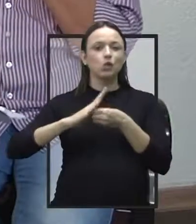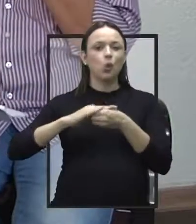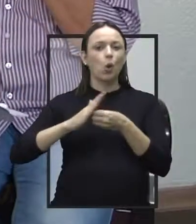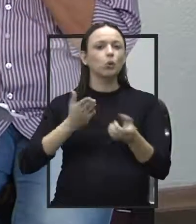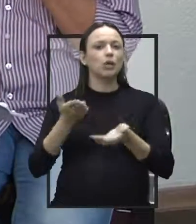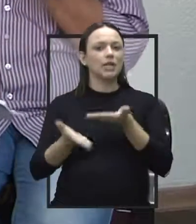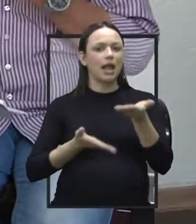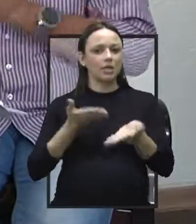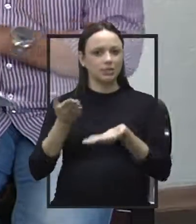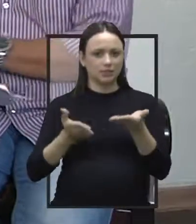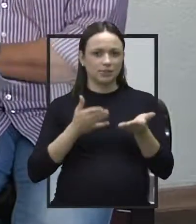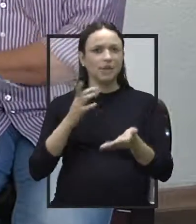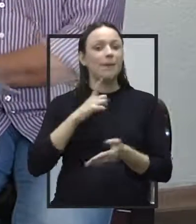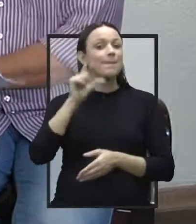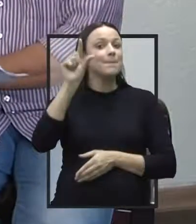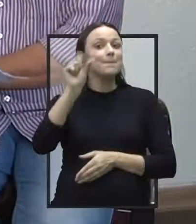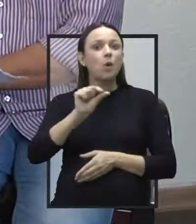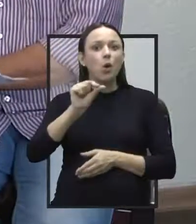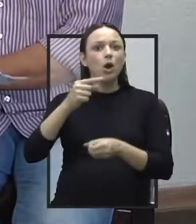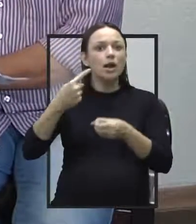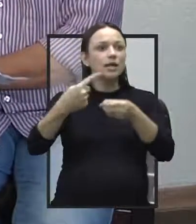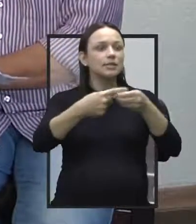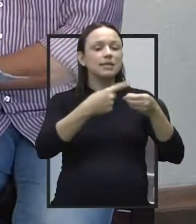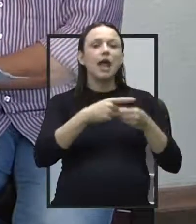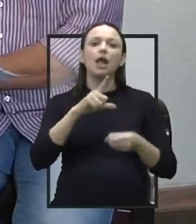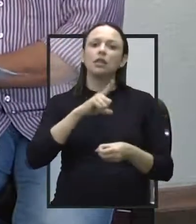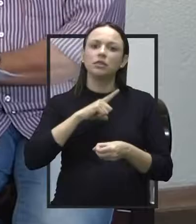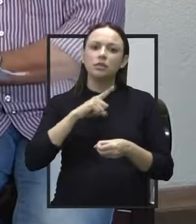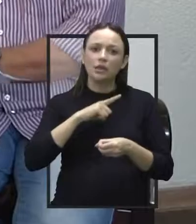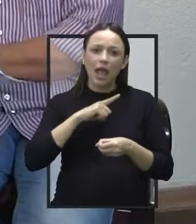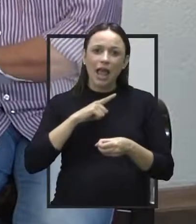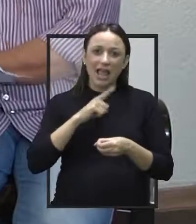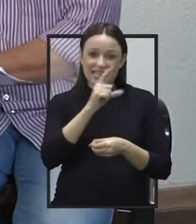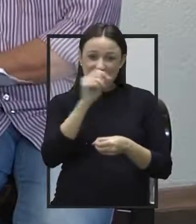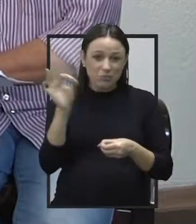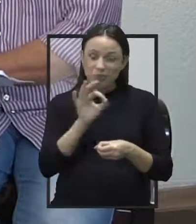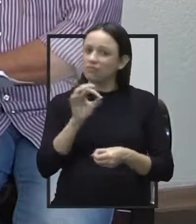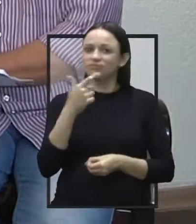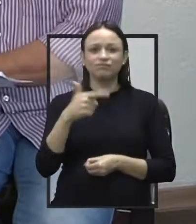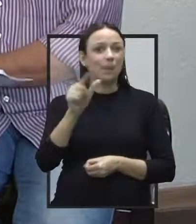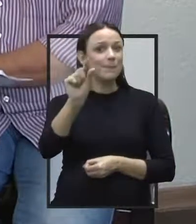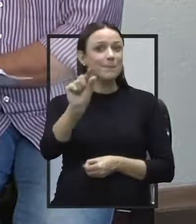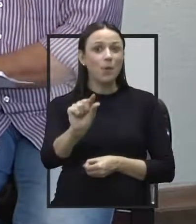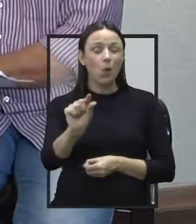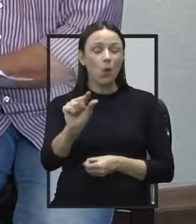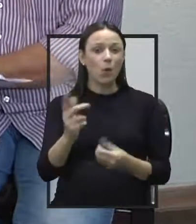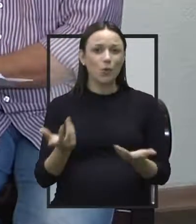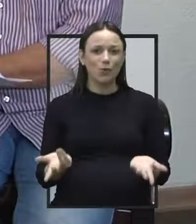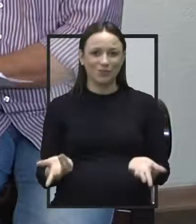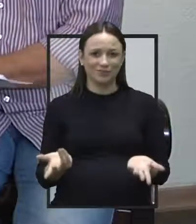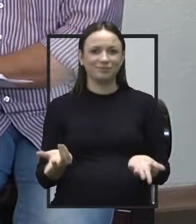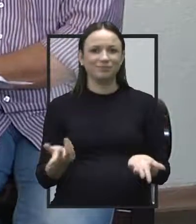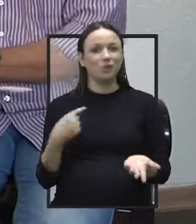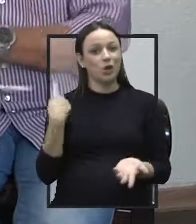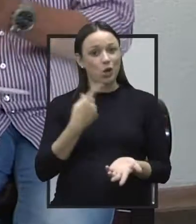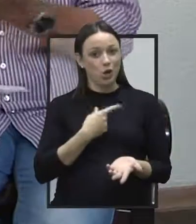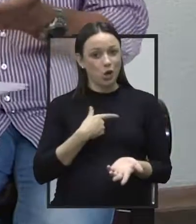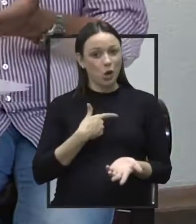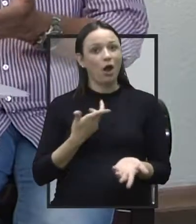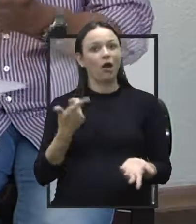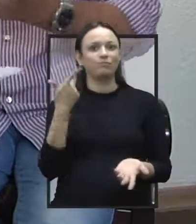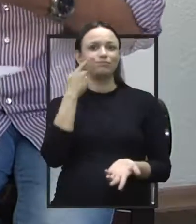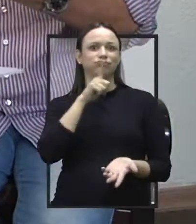que é um rol bem seleto, né? São pouquíssimos os municípios brasileiros que têm, a gente pode infelizmente dizer, esse privilégio.